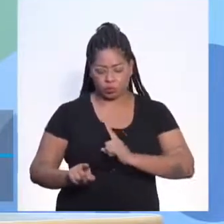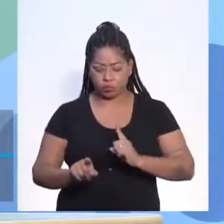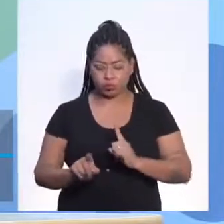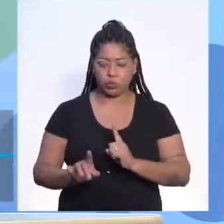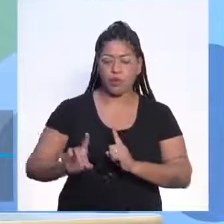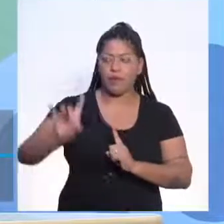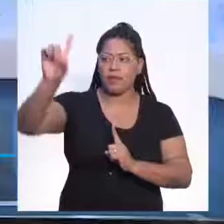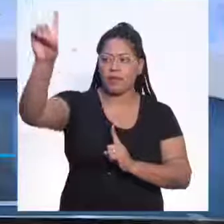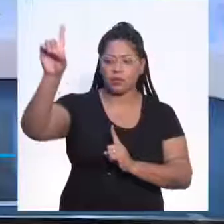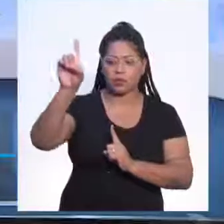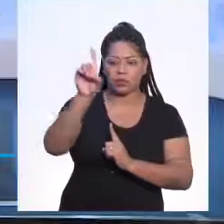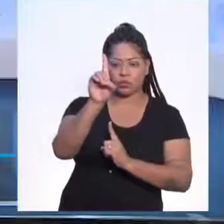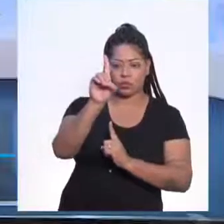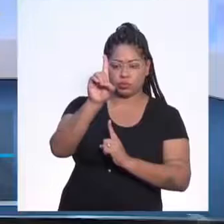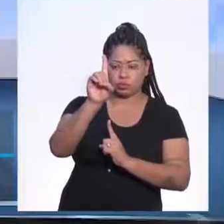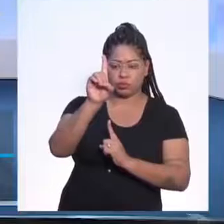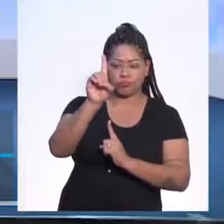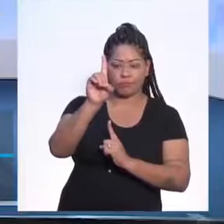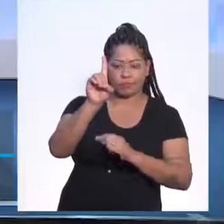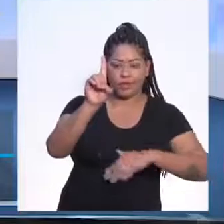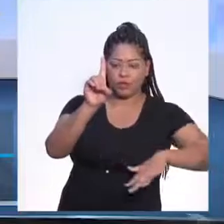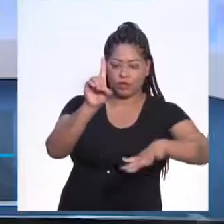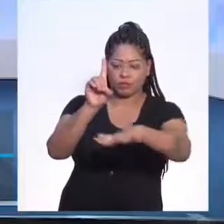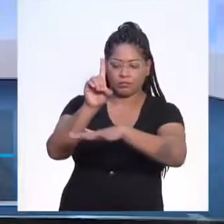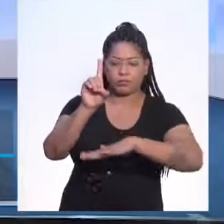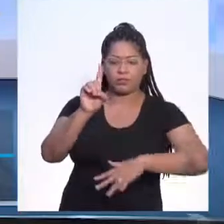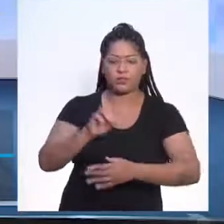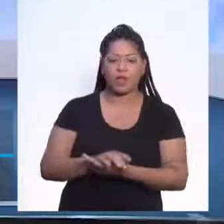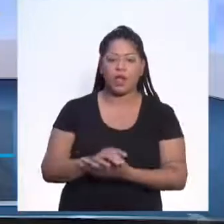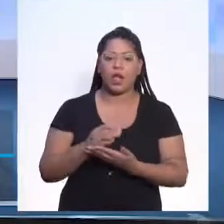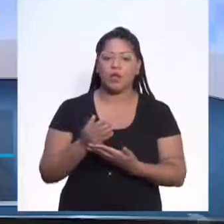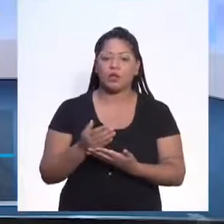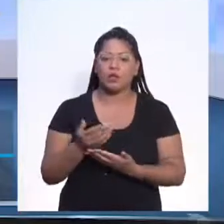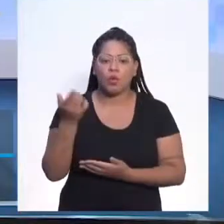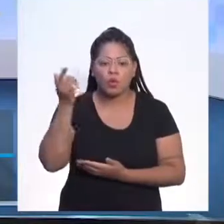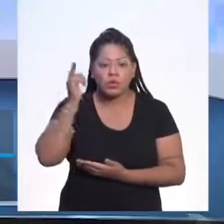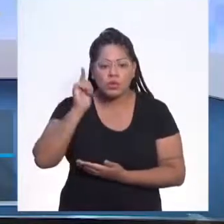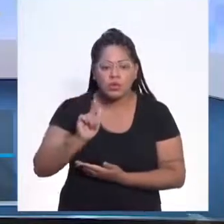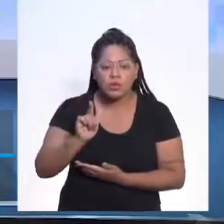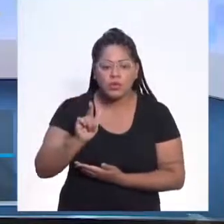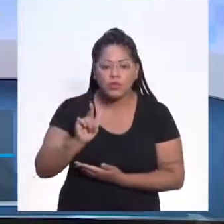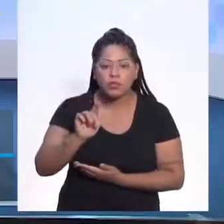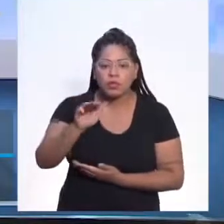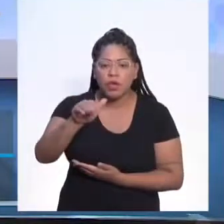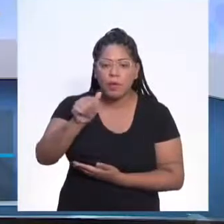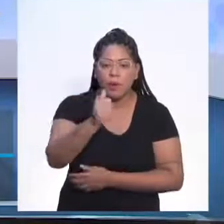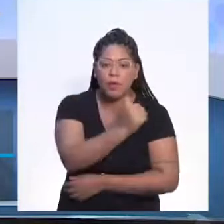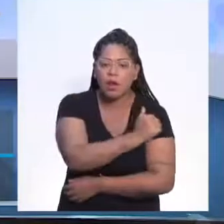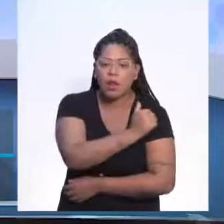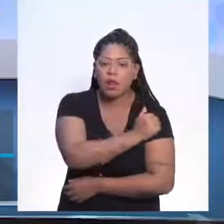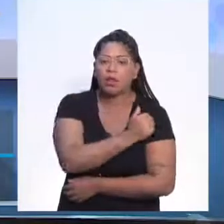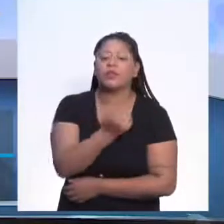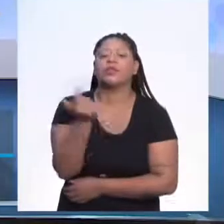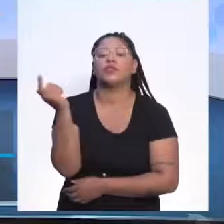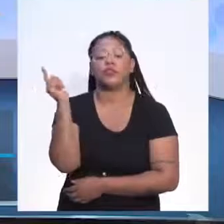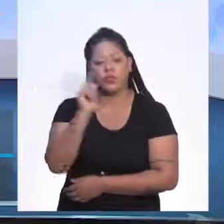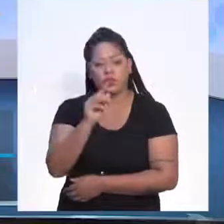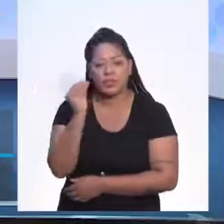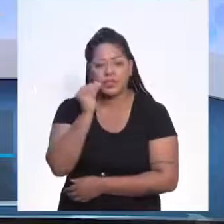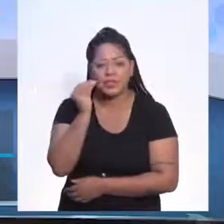Deus no centro. E aí, produção, a gente consegue chamar mais um aluno, tentar? Ai, que legal. Uau, vamos lá. Vamos